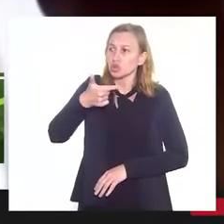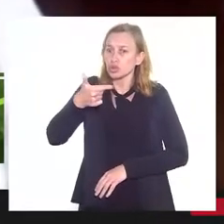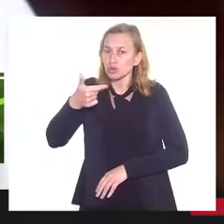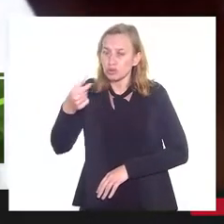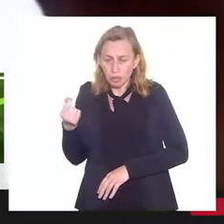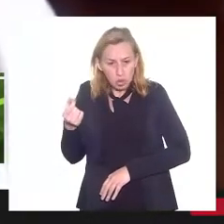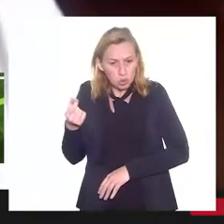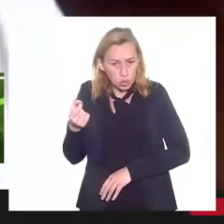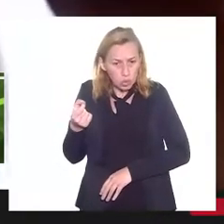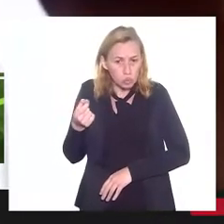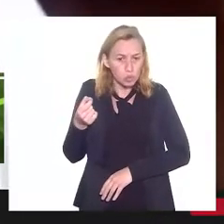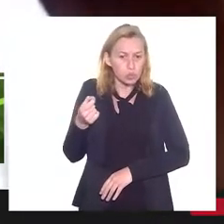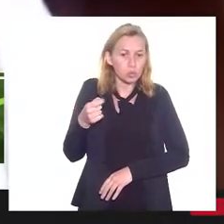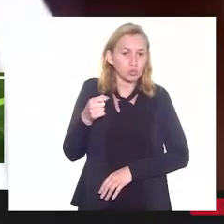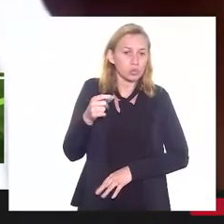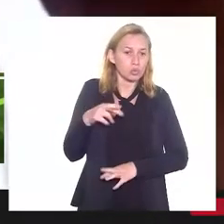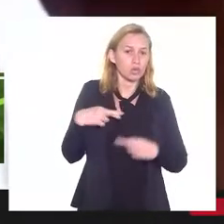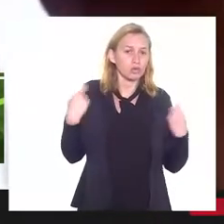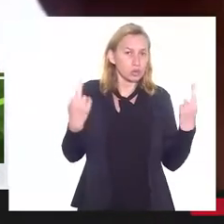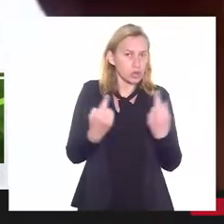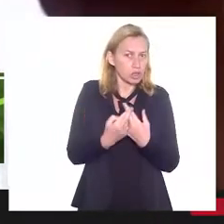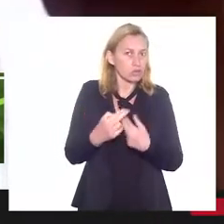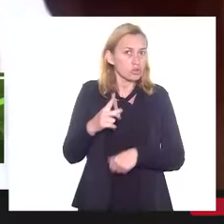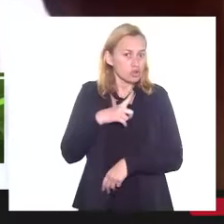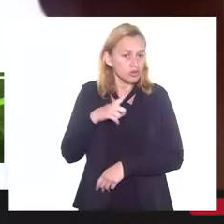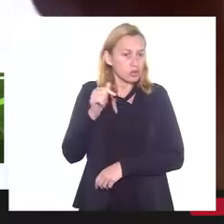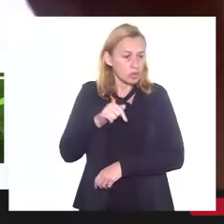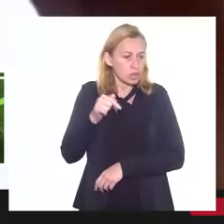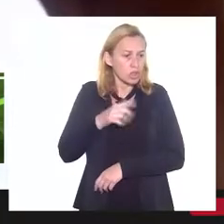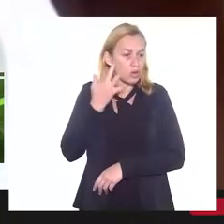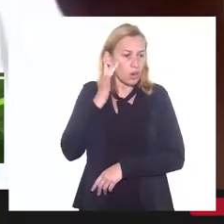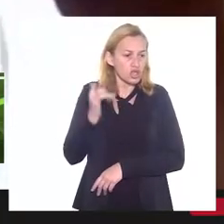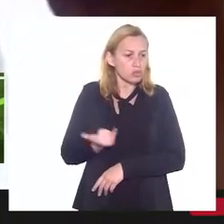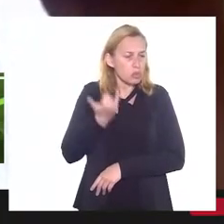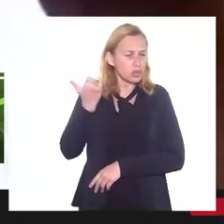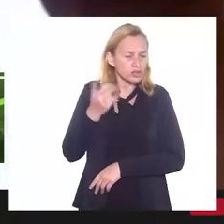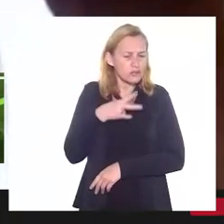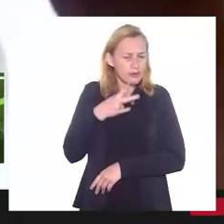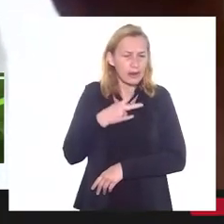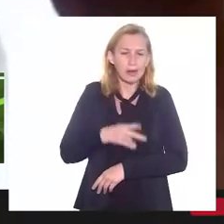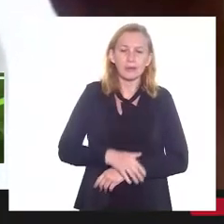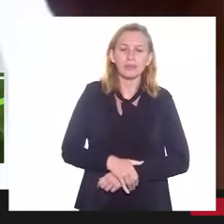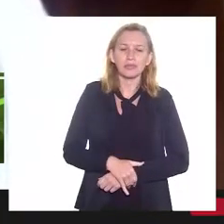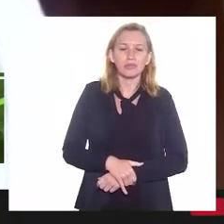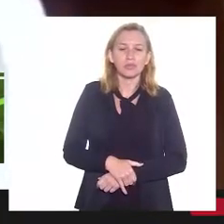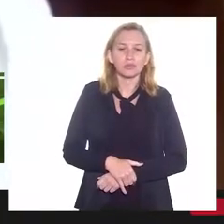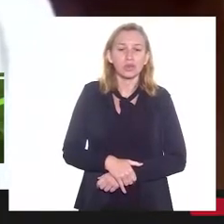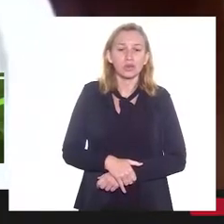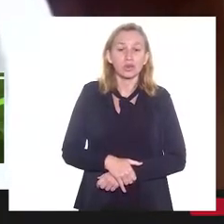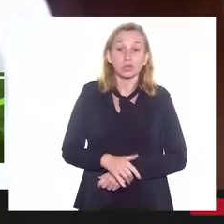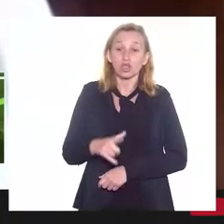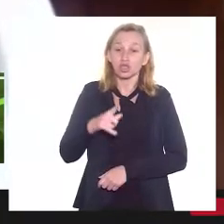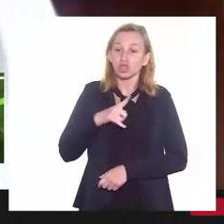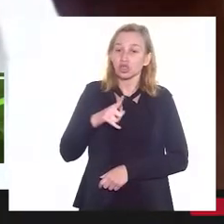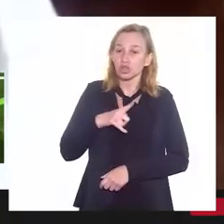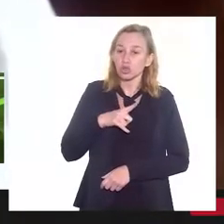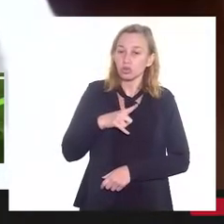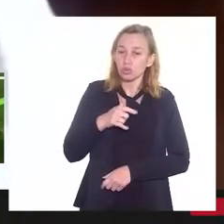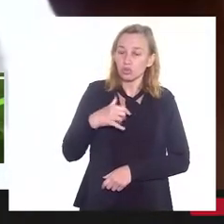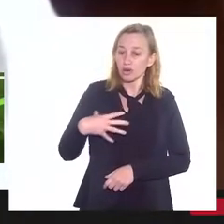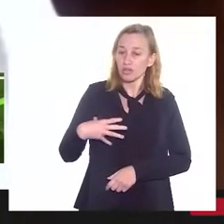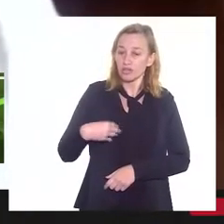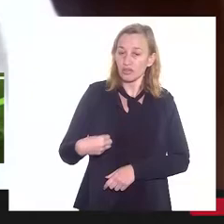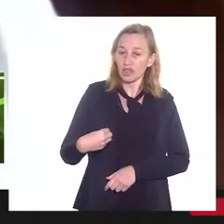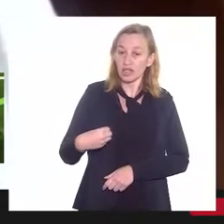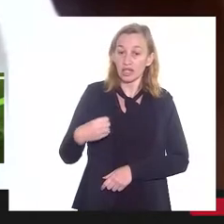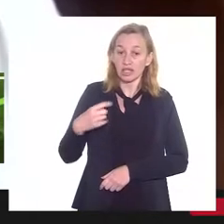nós tivemos aqui uma eu acho que é importante a gente citar isso eu tenho uma filha de Santo aqui na